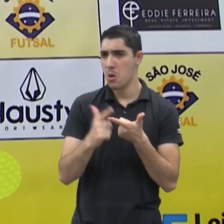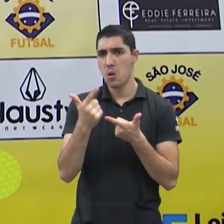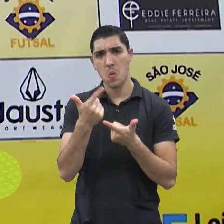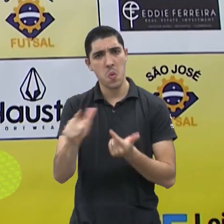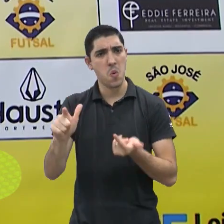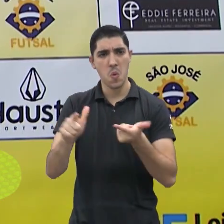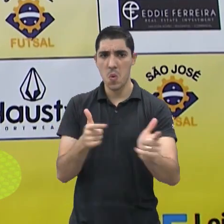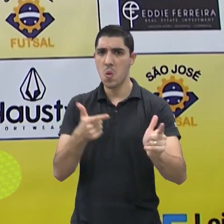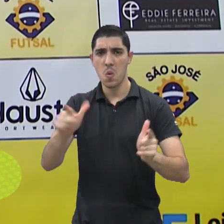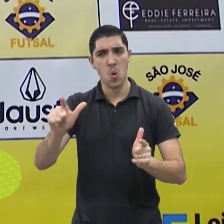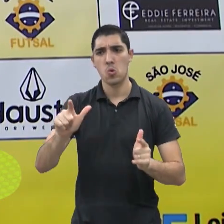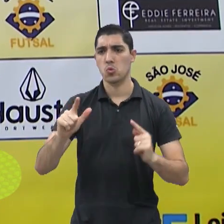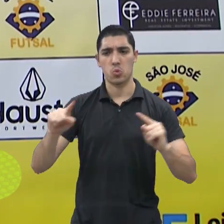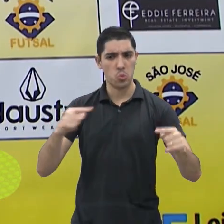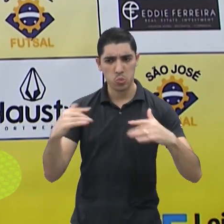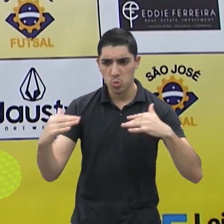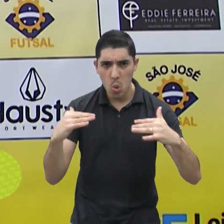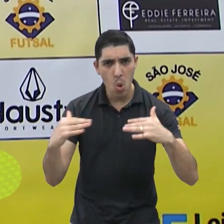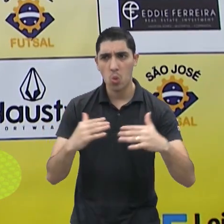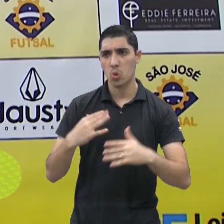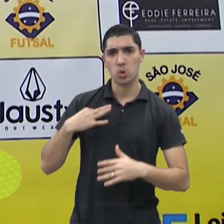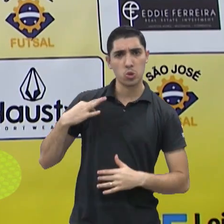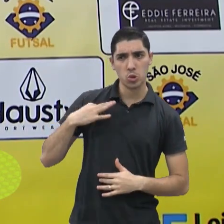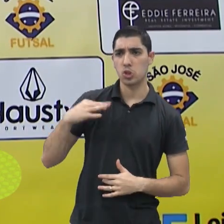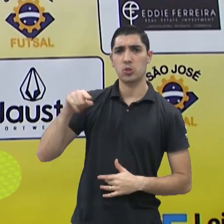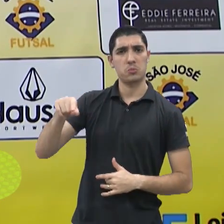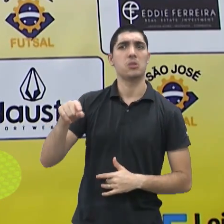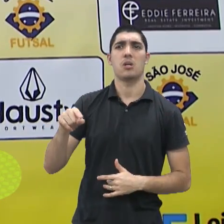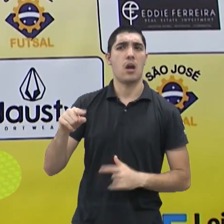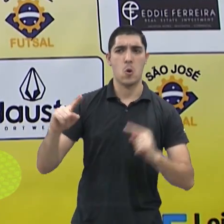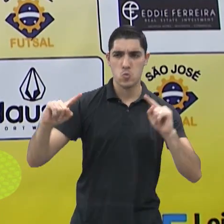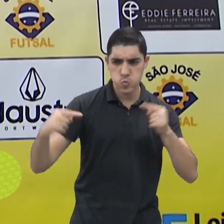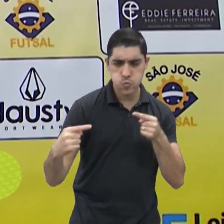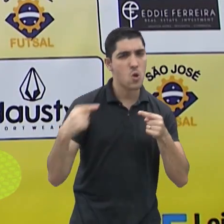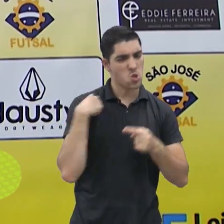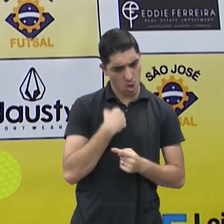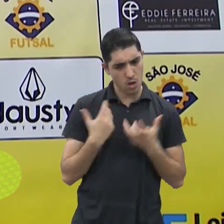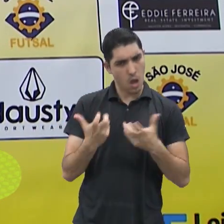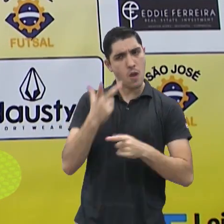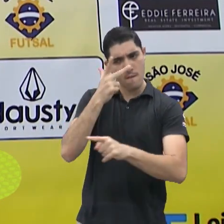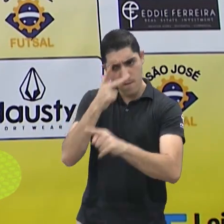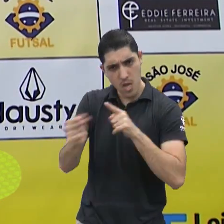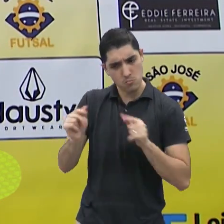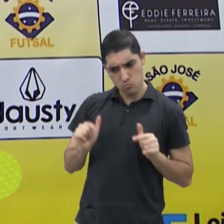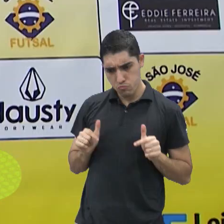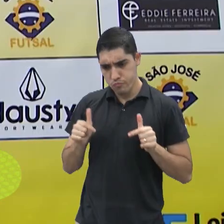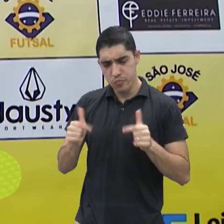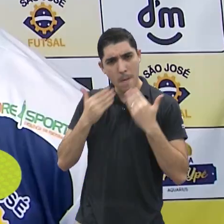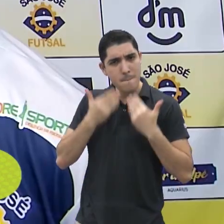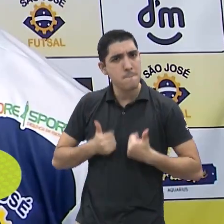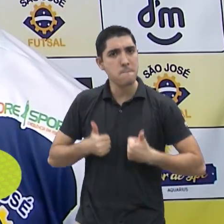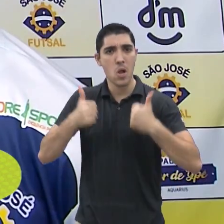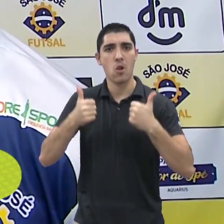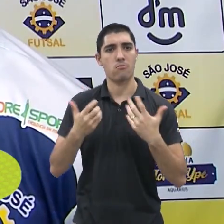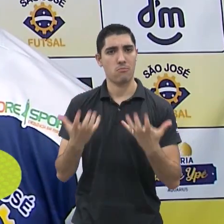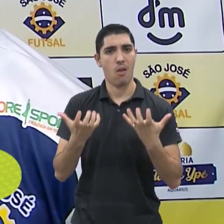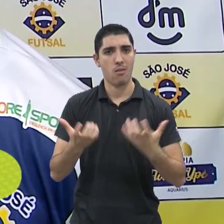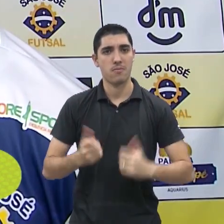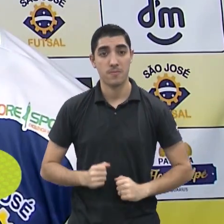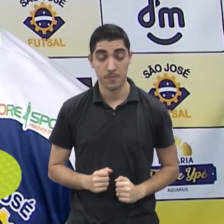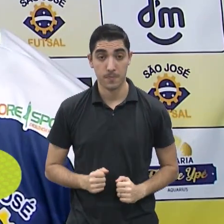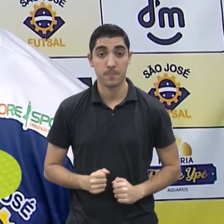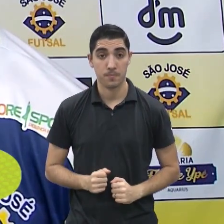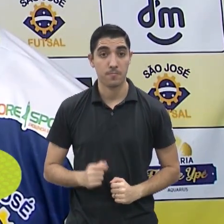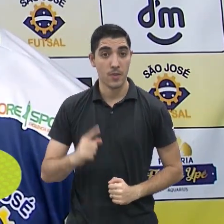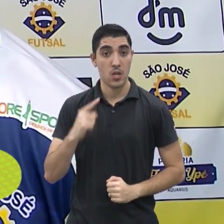qualquer adversidade que vier, adversário, a gente vai estar procurando fazer sempre o nosso melhor, independente de qualquer circunstância. Nós ganhando